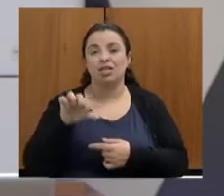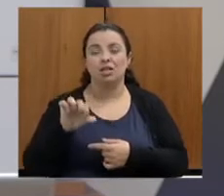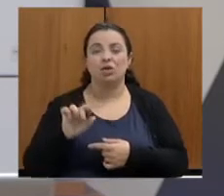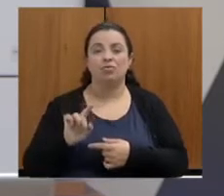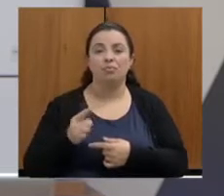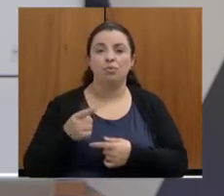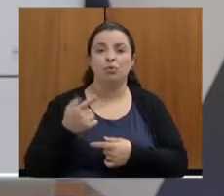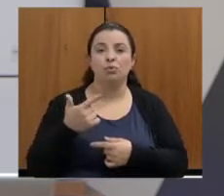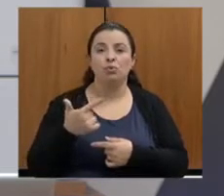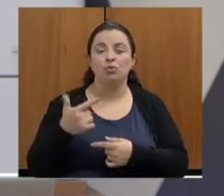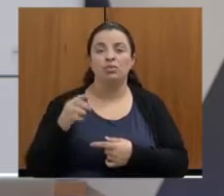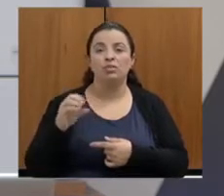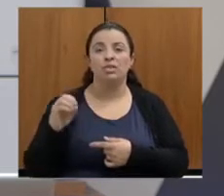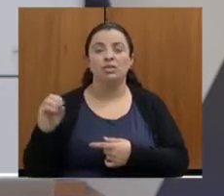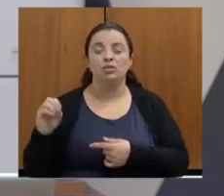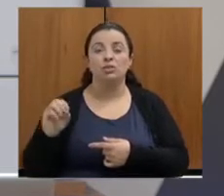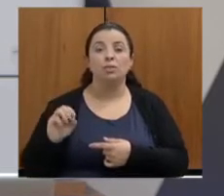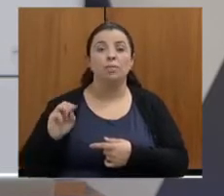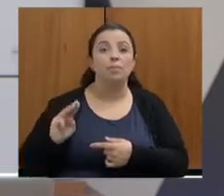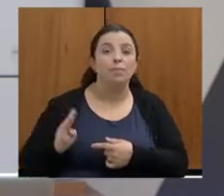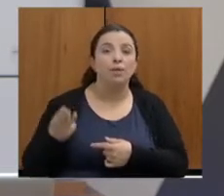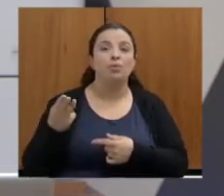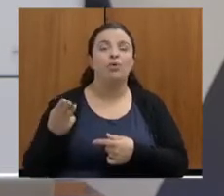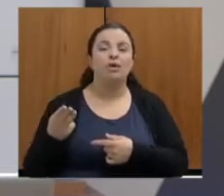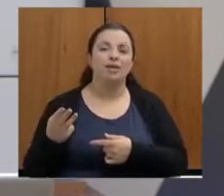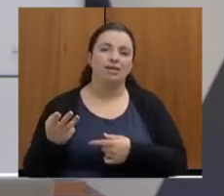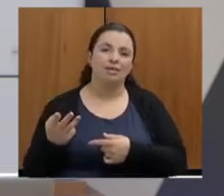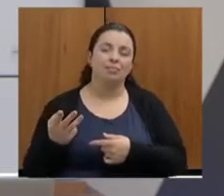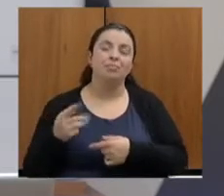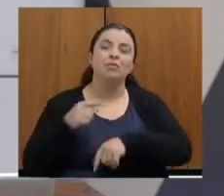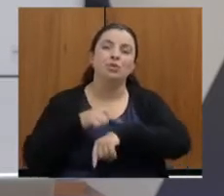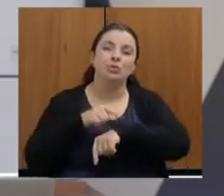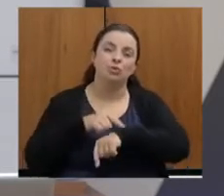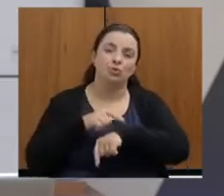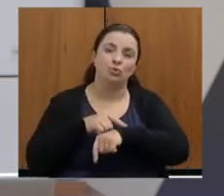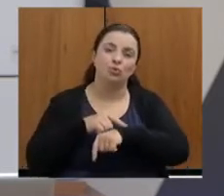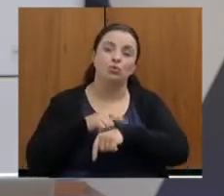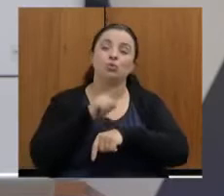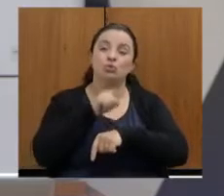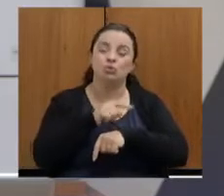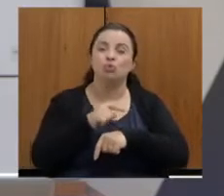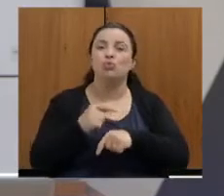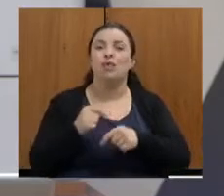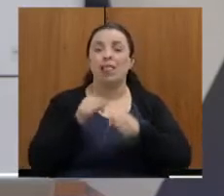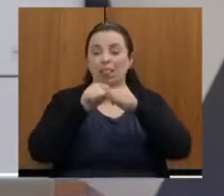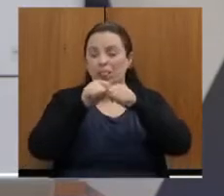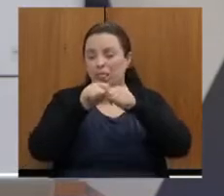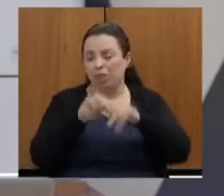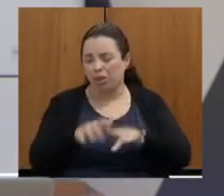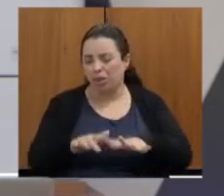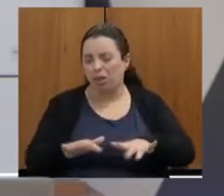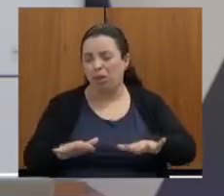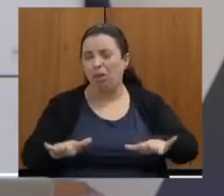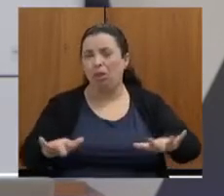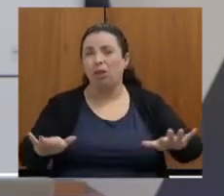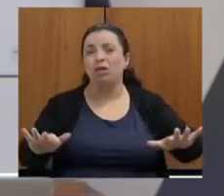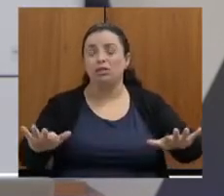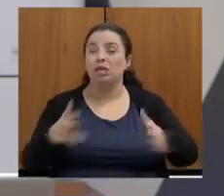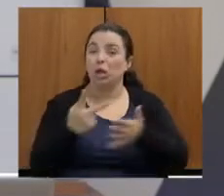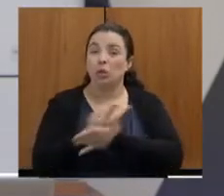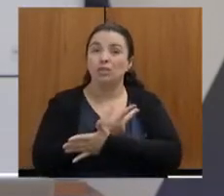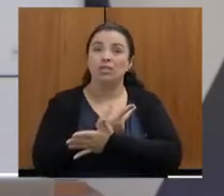mil duzentos mil minutos de um desastre que foi criado e que é continuado né então